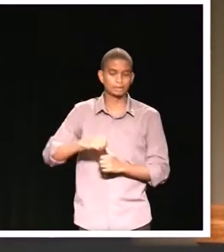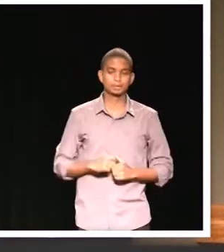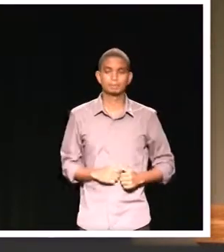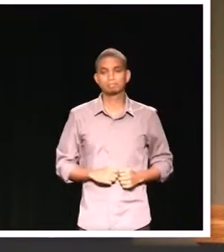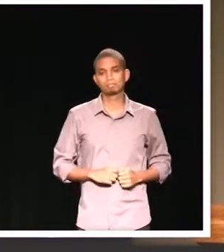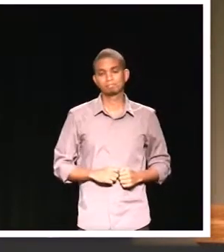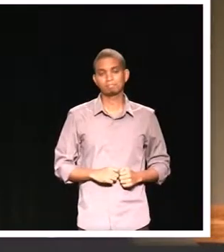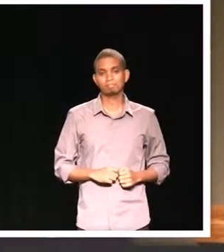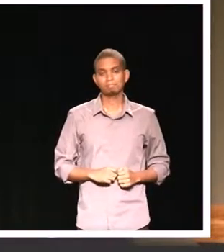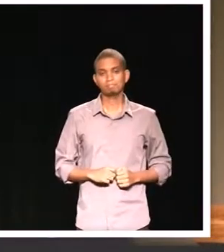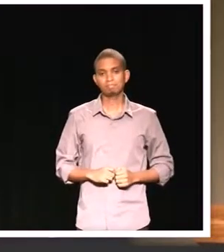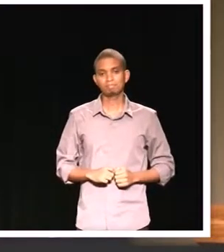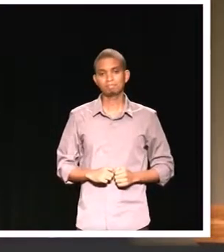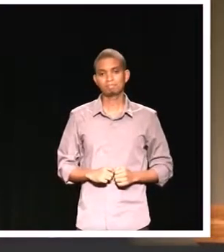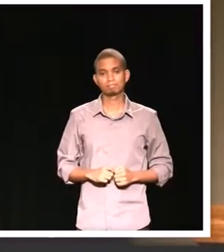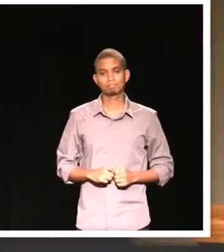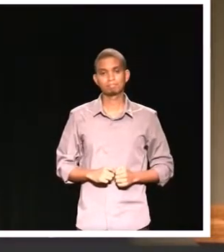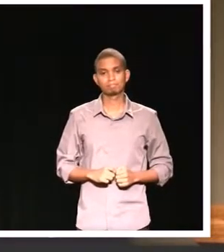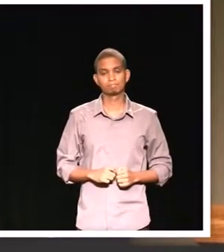conta.